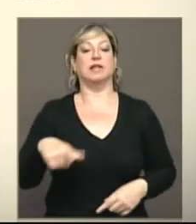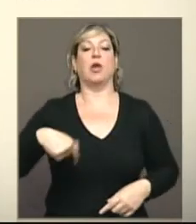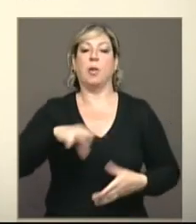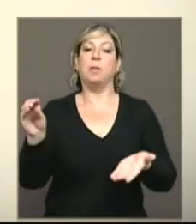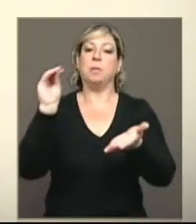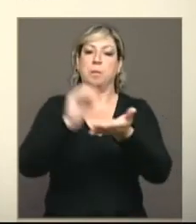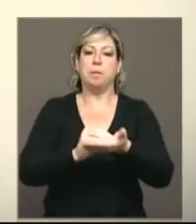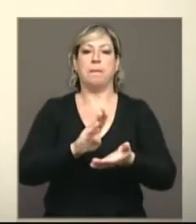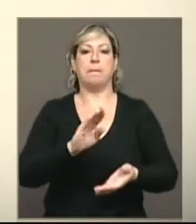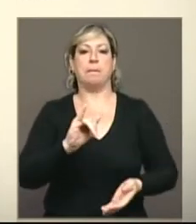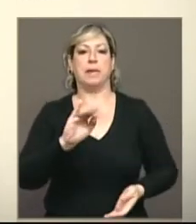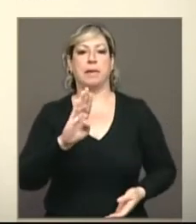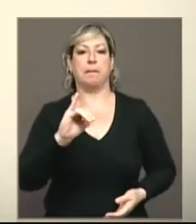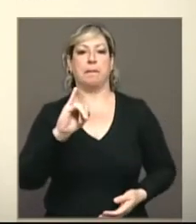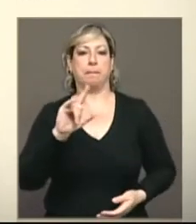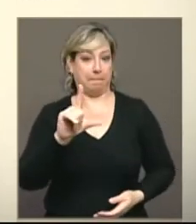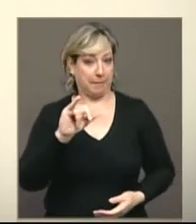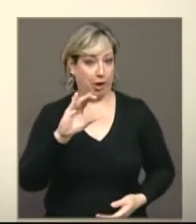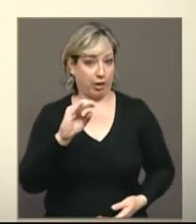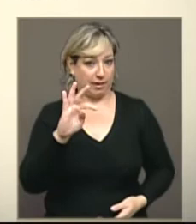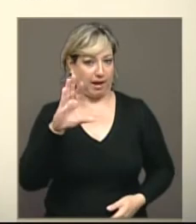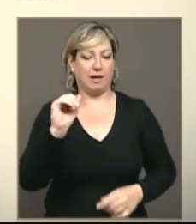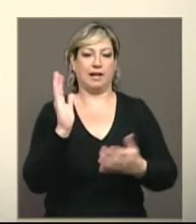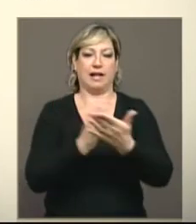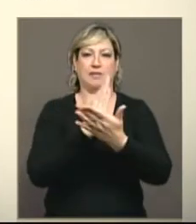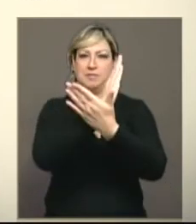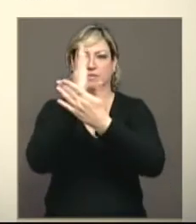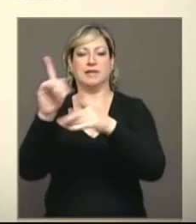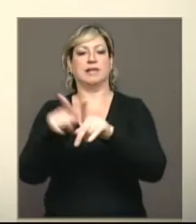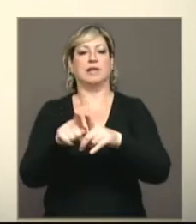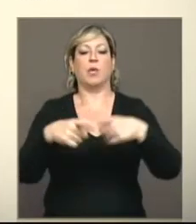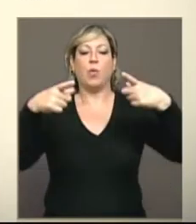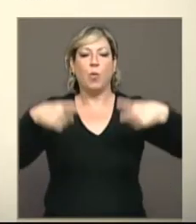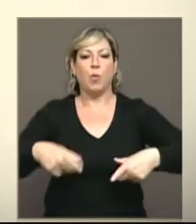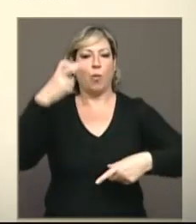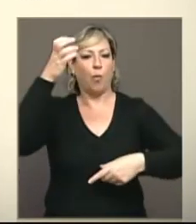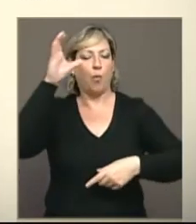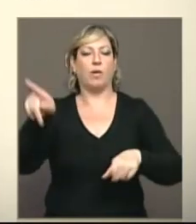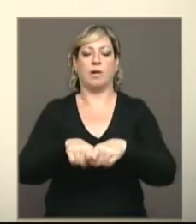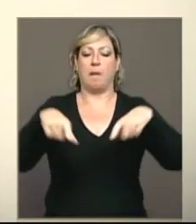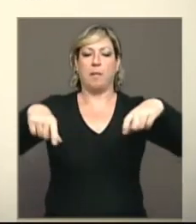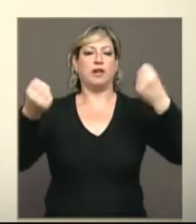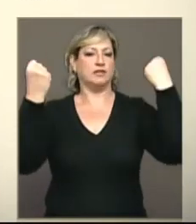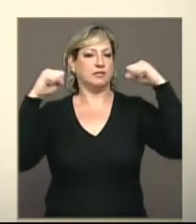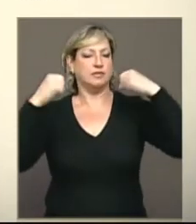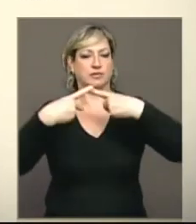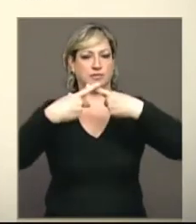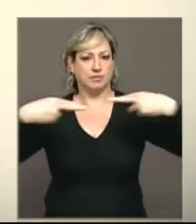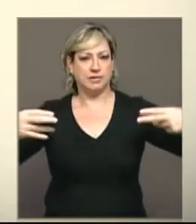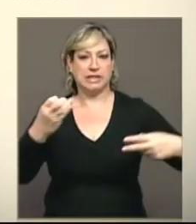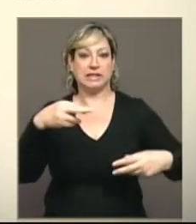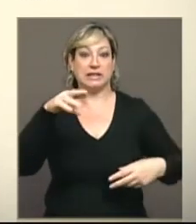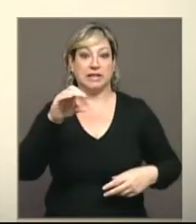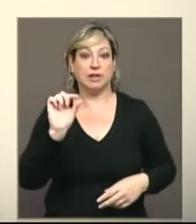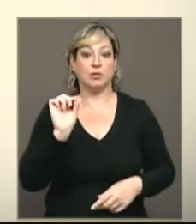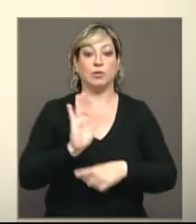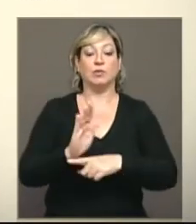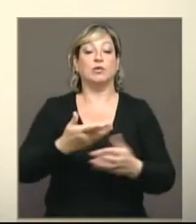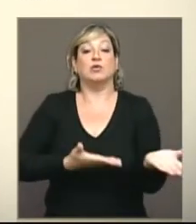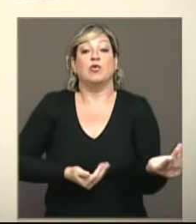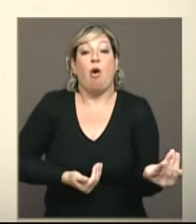biblioteca abrimos espaços culturais colocamos quadras esportivas centros de referência da